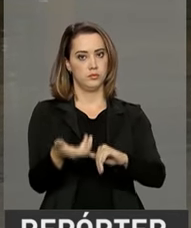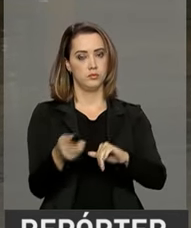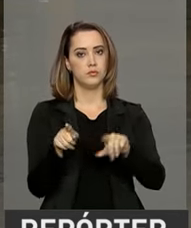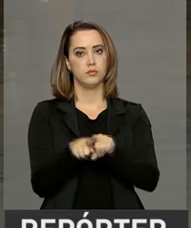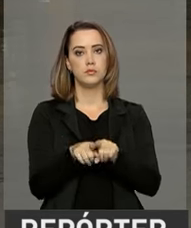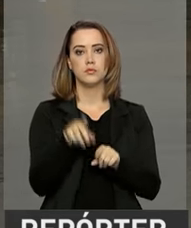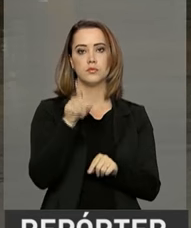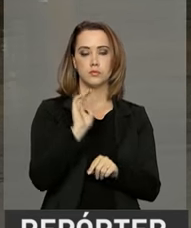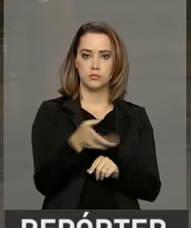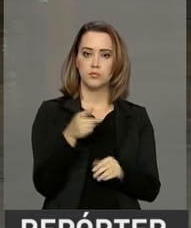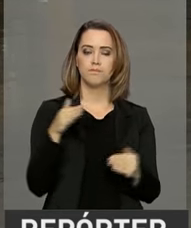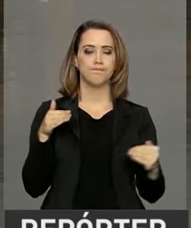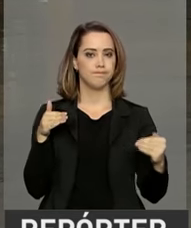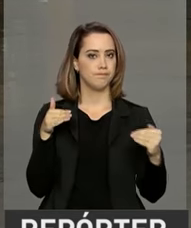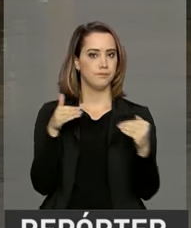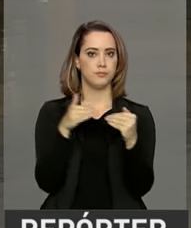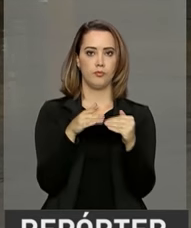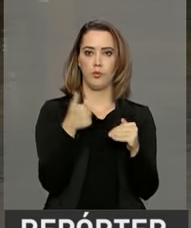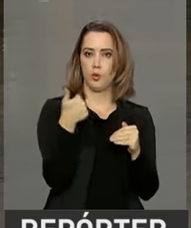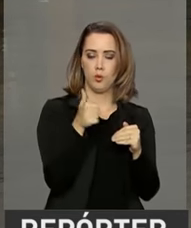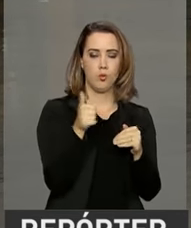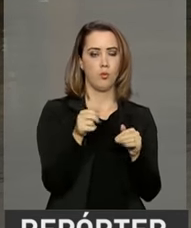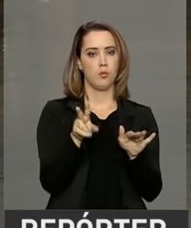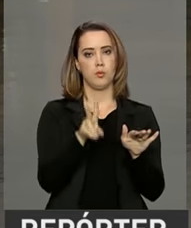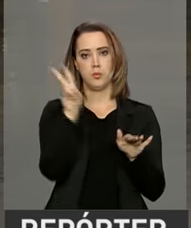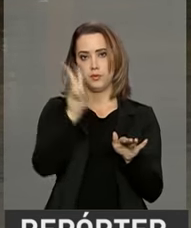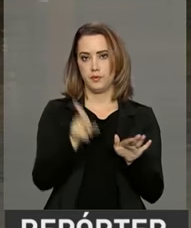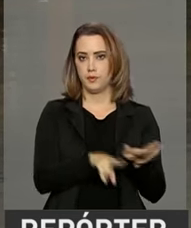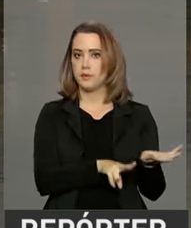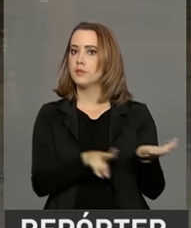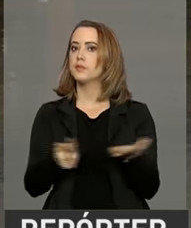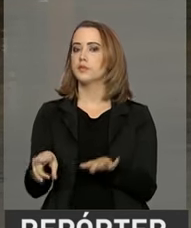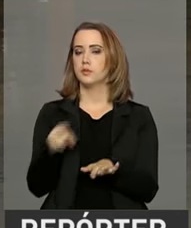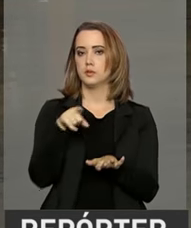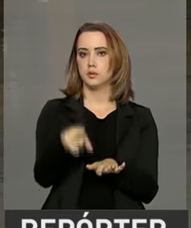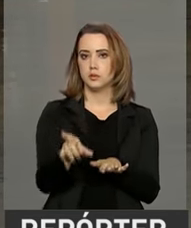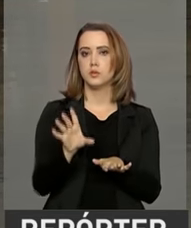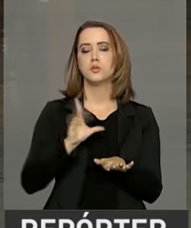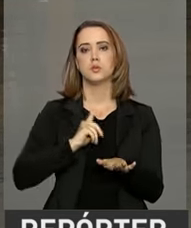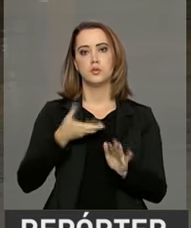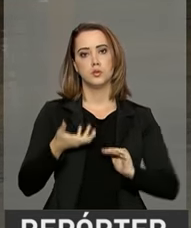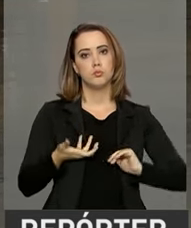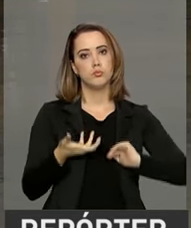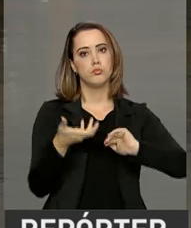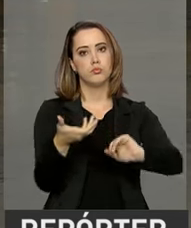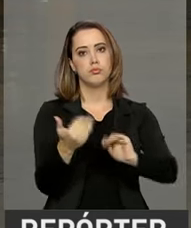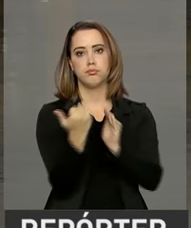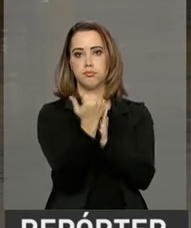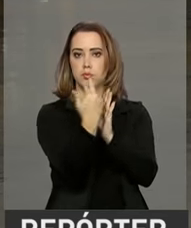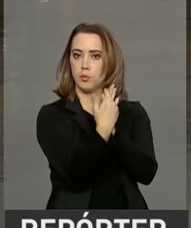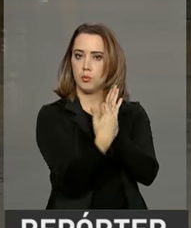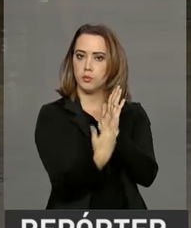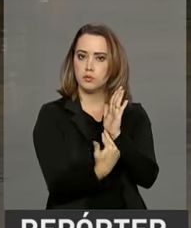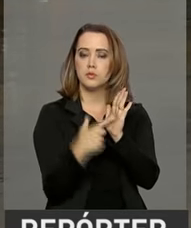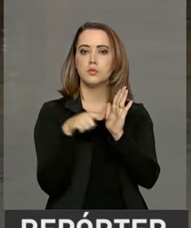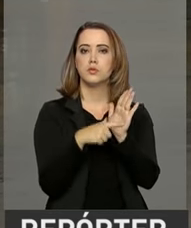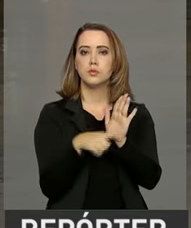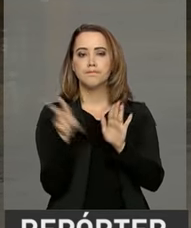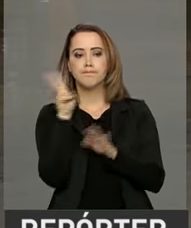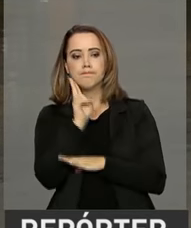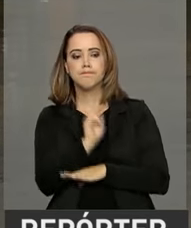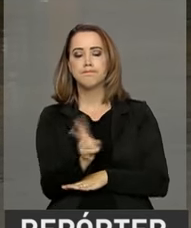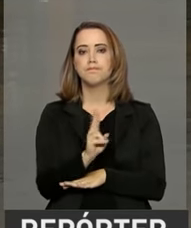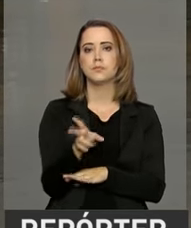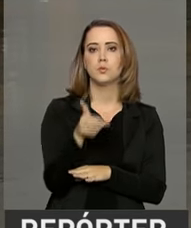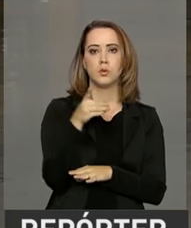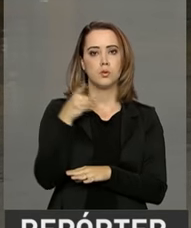acertado que uma vez por semana o governo federal vai enviar ao Congresso Nacional um relatório sobre o andamento de suas ações para o acompanhamento